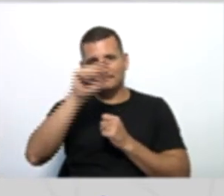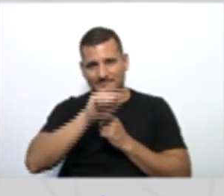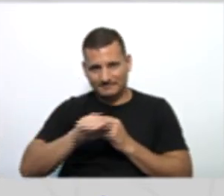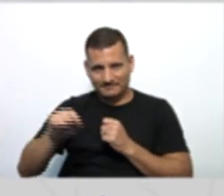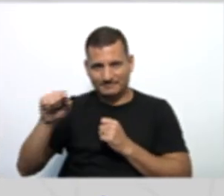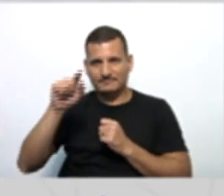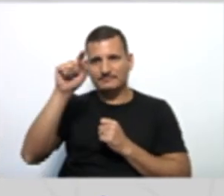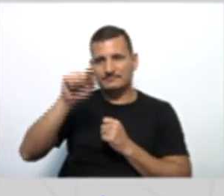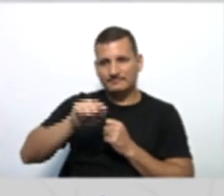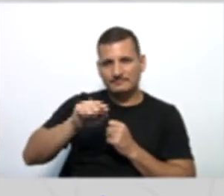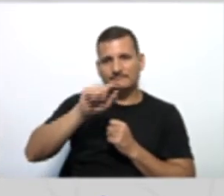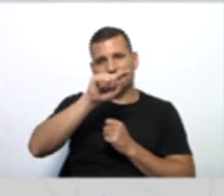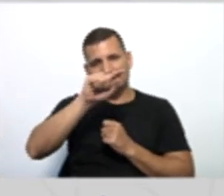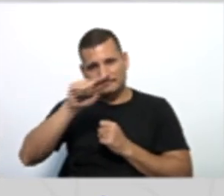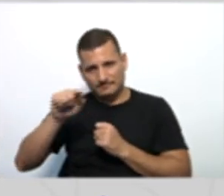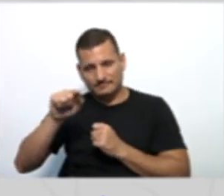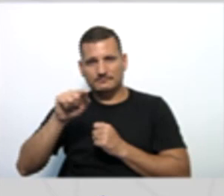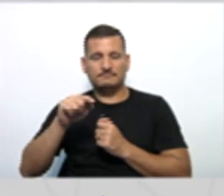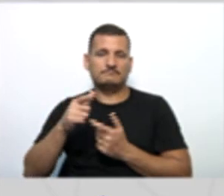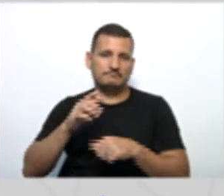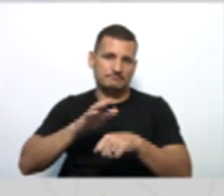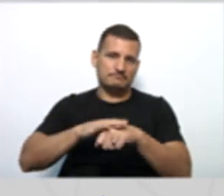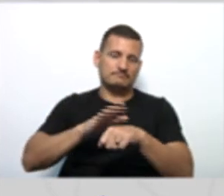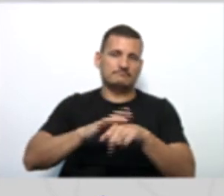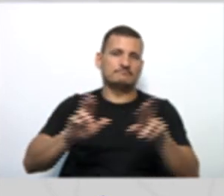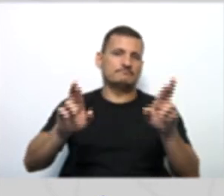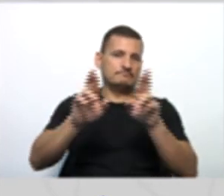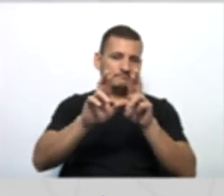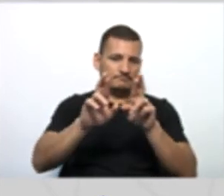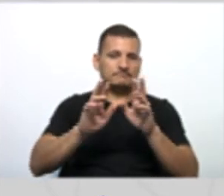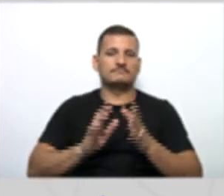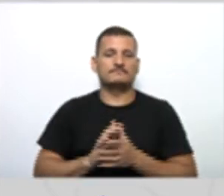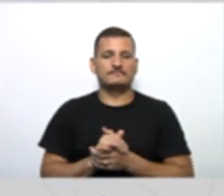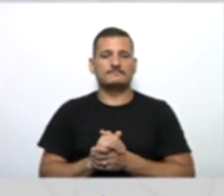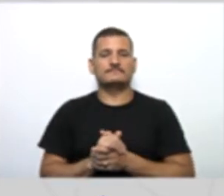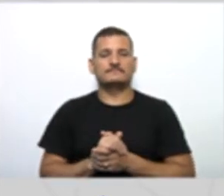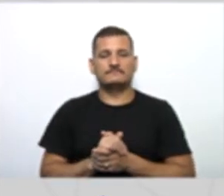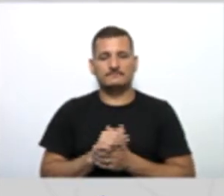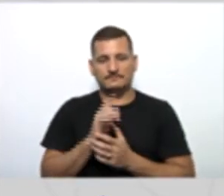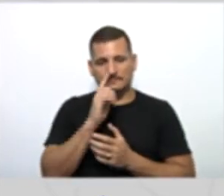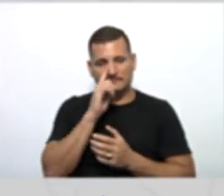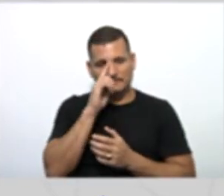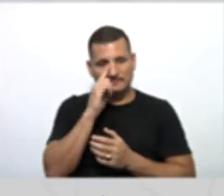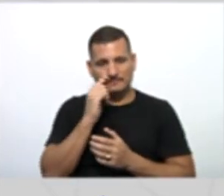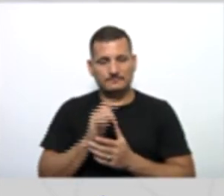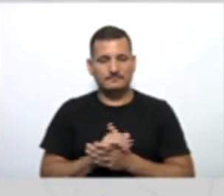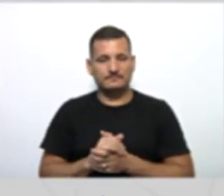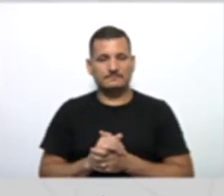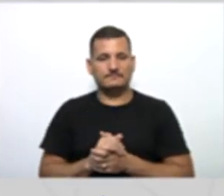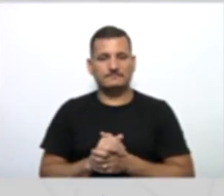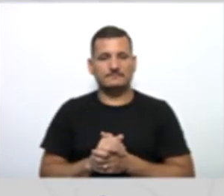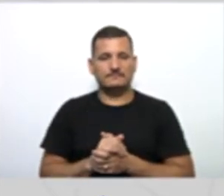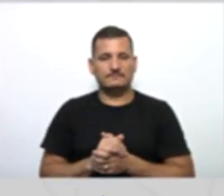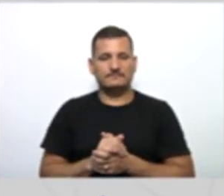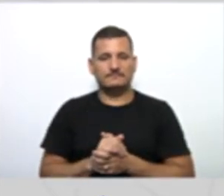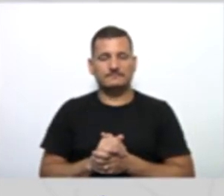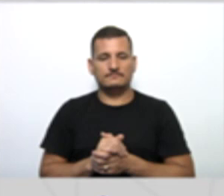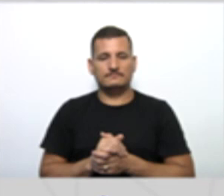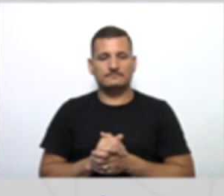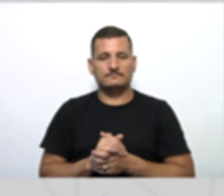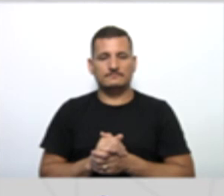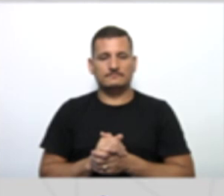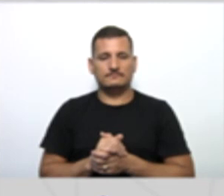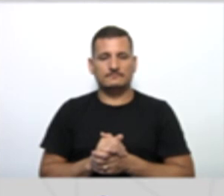vocês, que já já têm uma expertise em informática. Então, vocês vão elaborar um gráfico